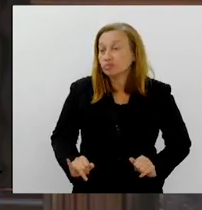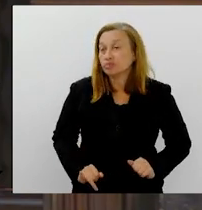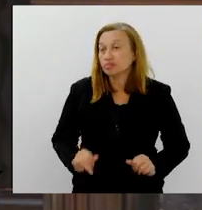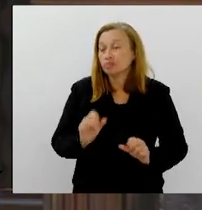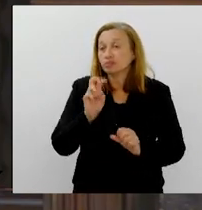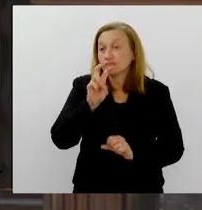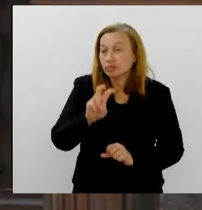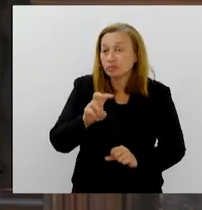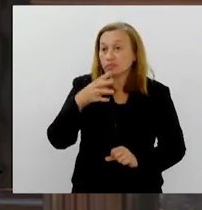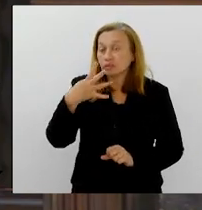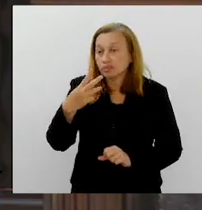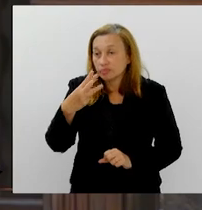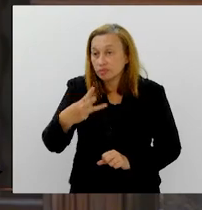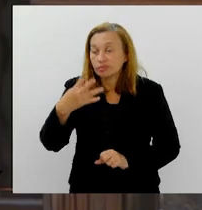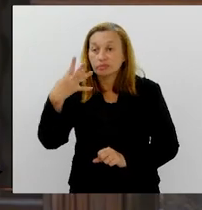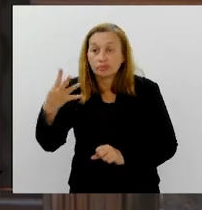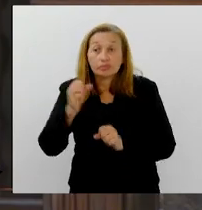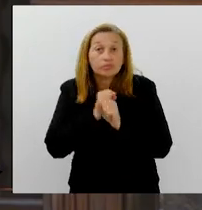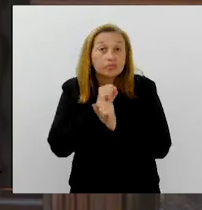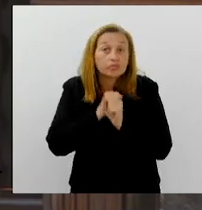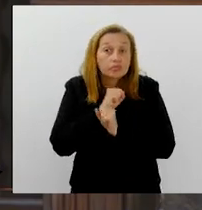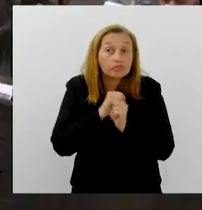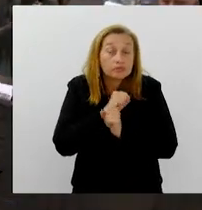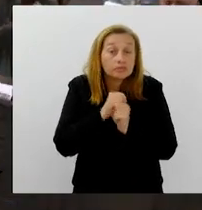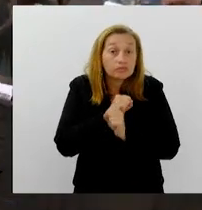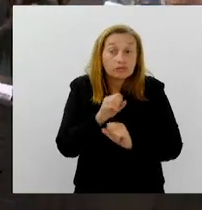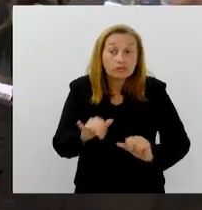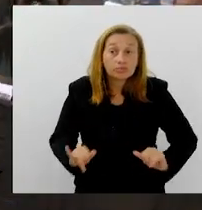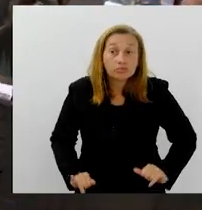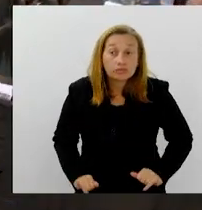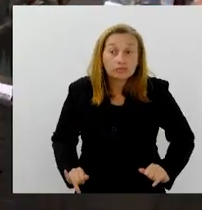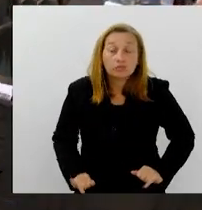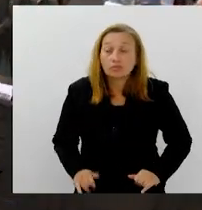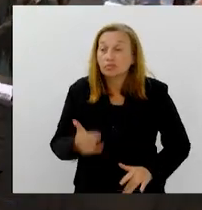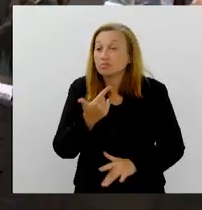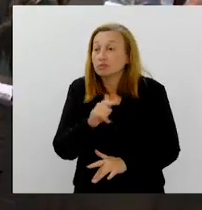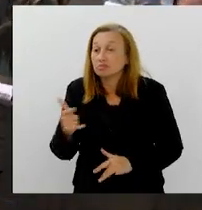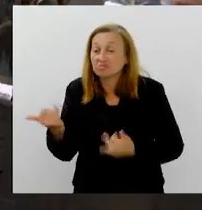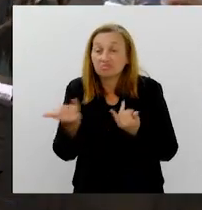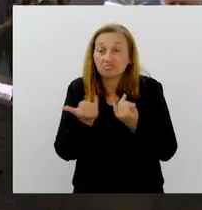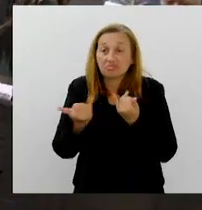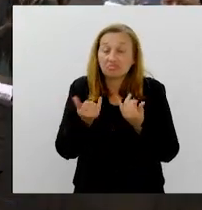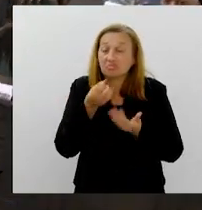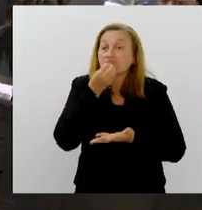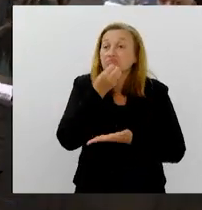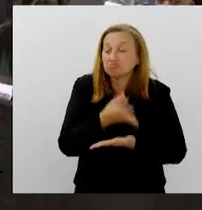524 anos. Não tem novidade.